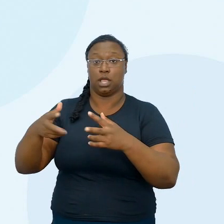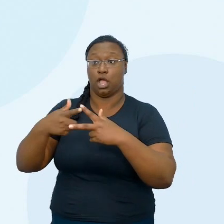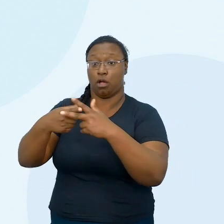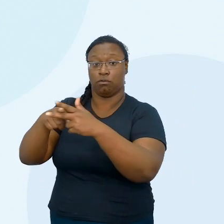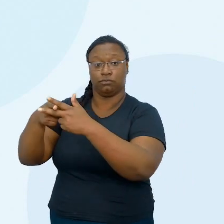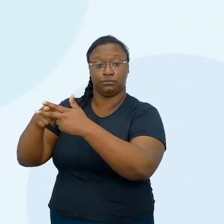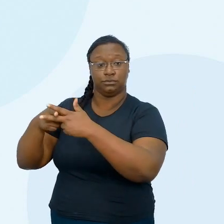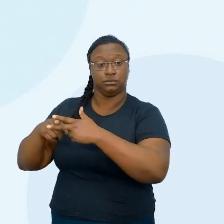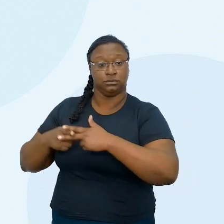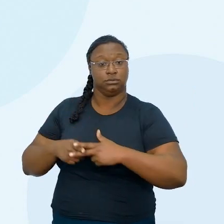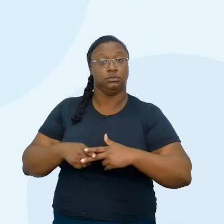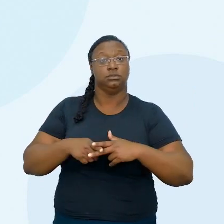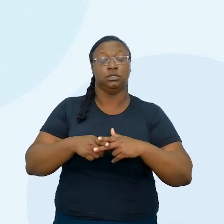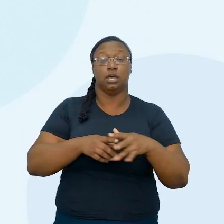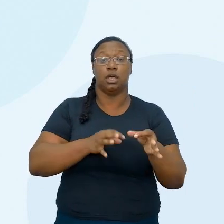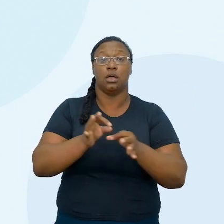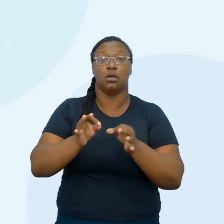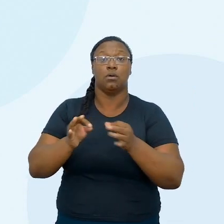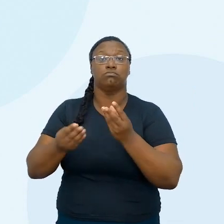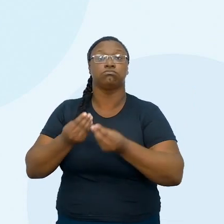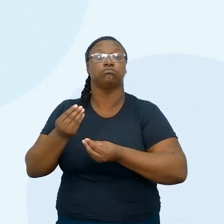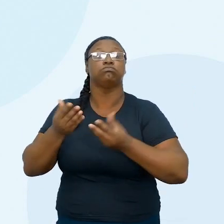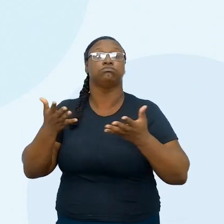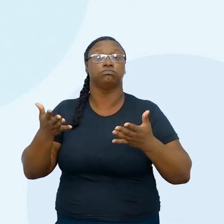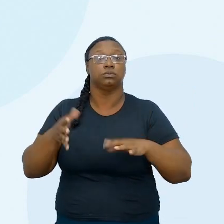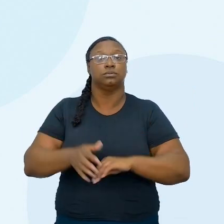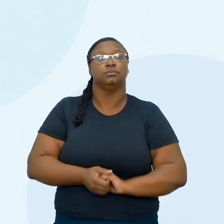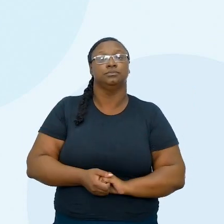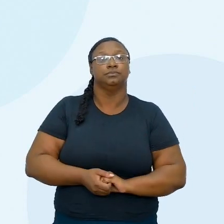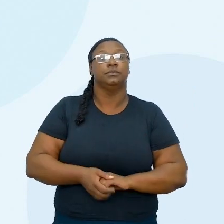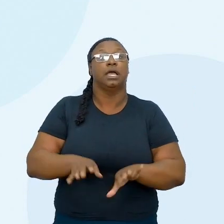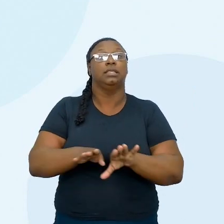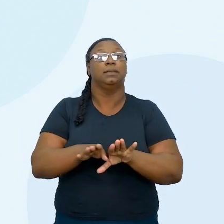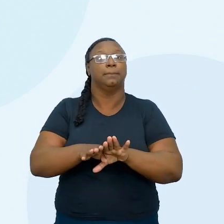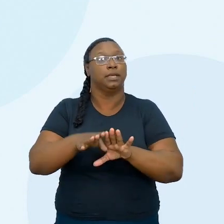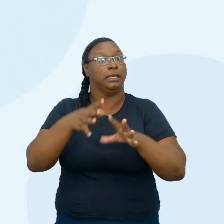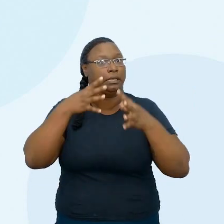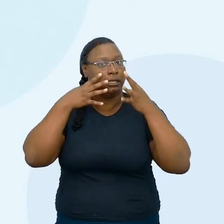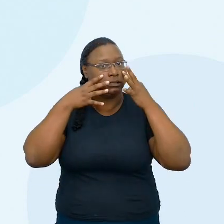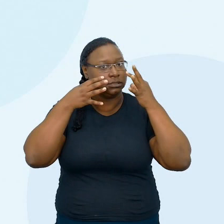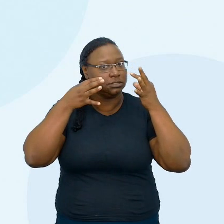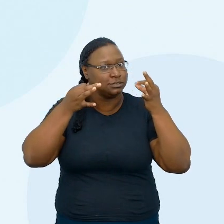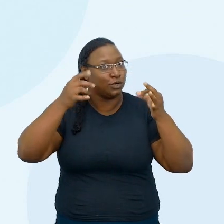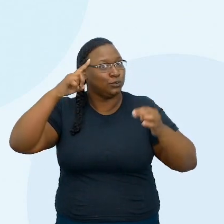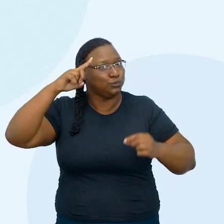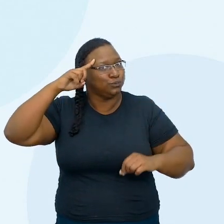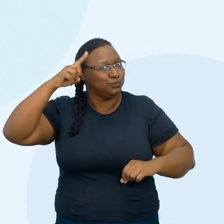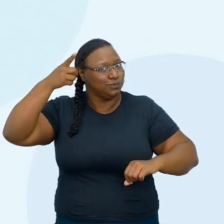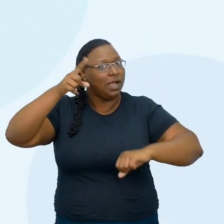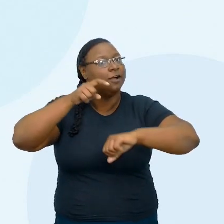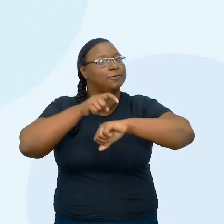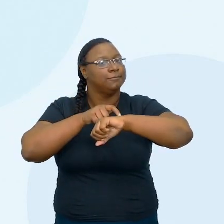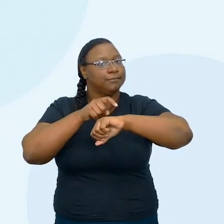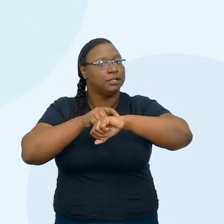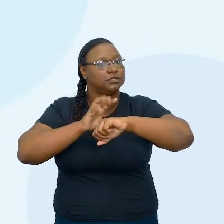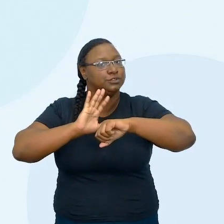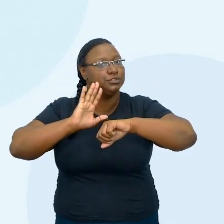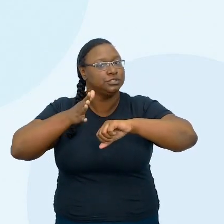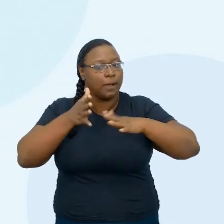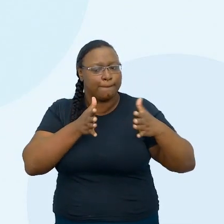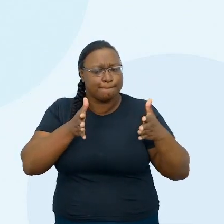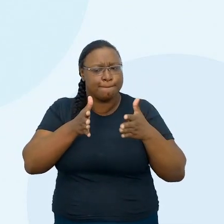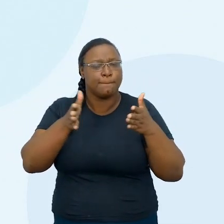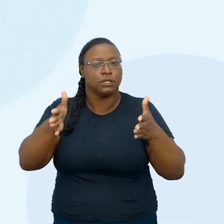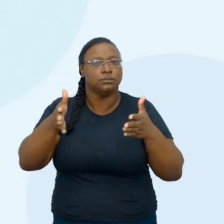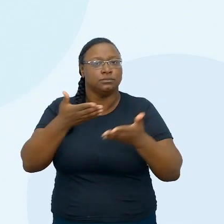com a culminância. É um alerta também para as datas e horários já definidos para a primeira trilha formativa